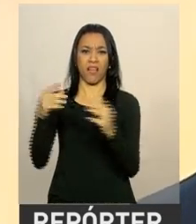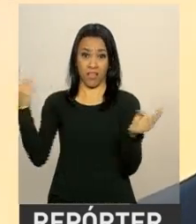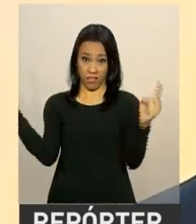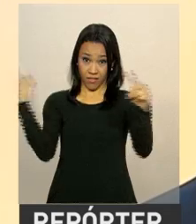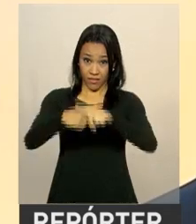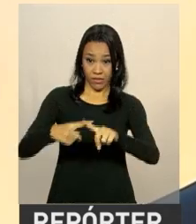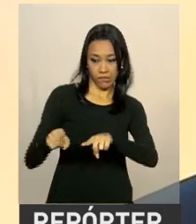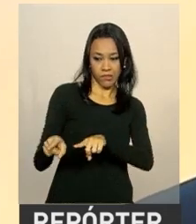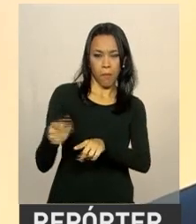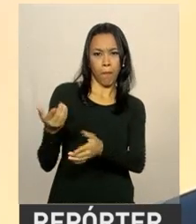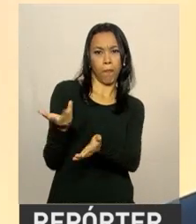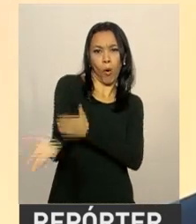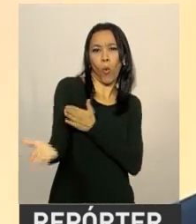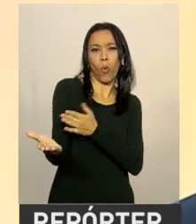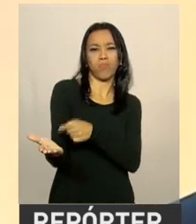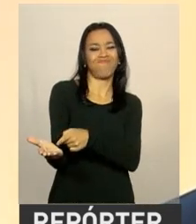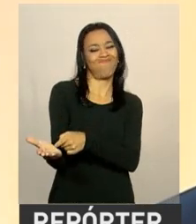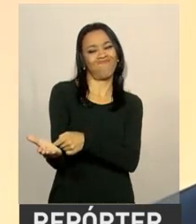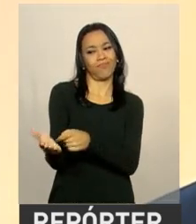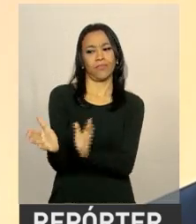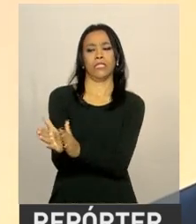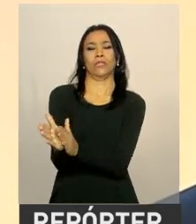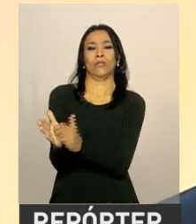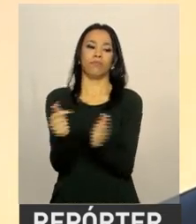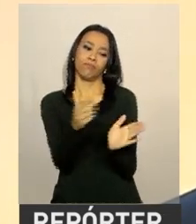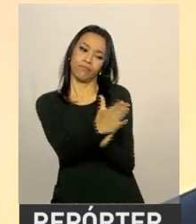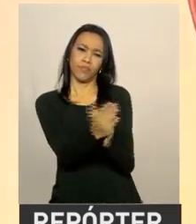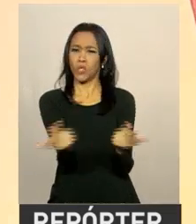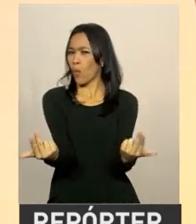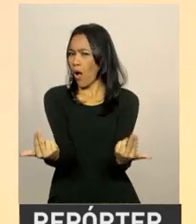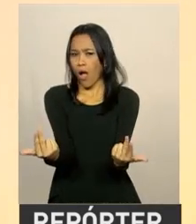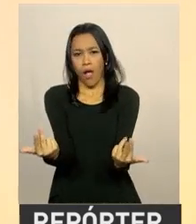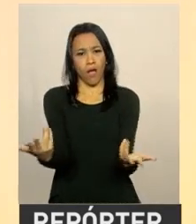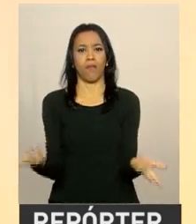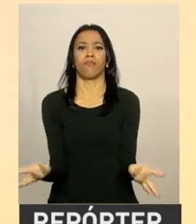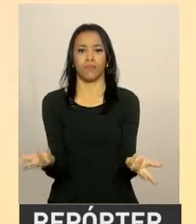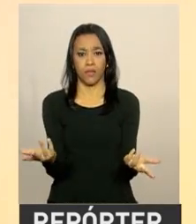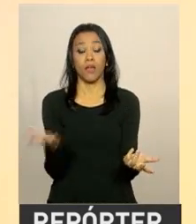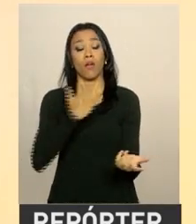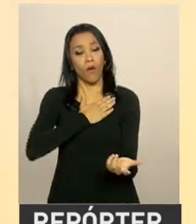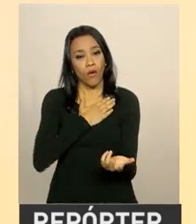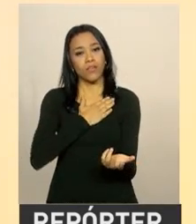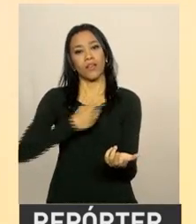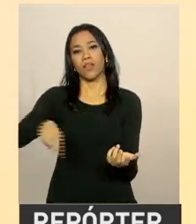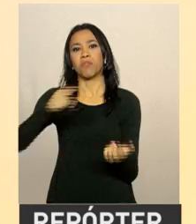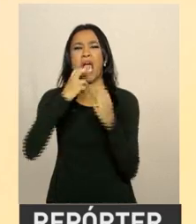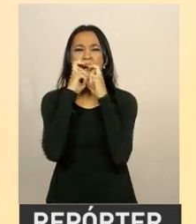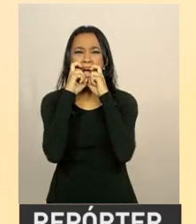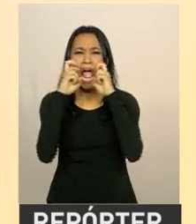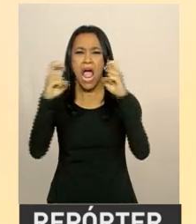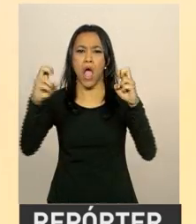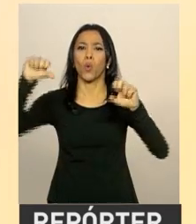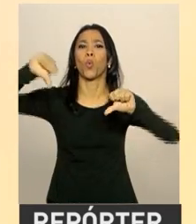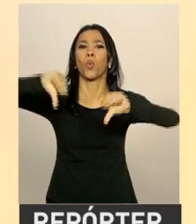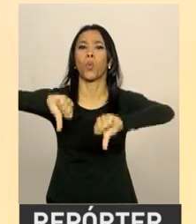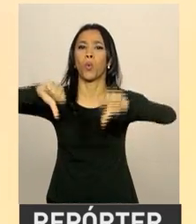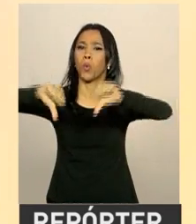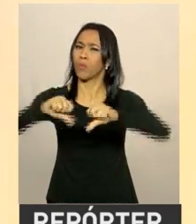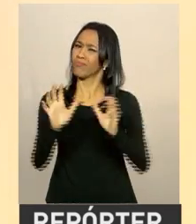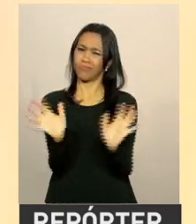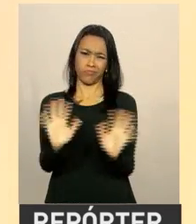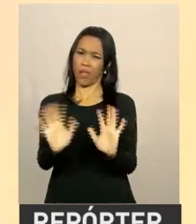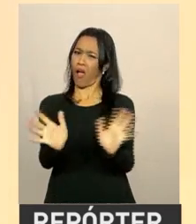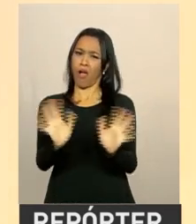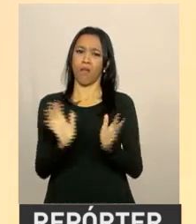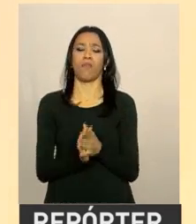que faz parte, né? A gente não ganha todas as provas que a gente imagina. Gostaria muito, realmente, que não houvessem as vaias e que a gente aplaudisse todo mundo.